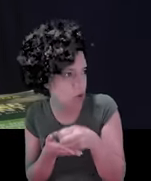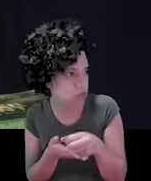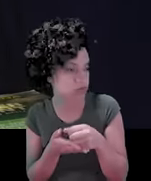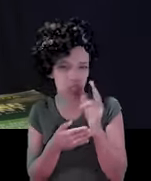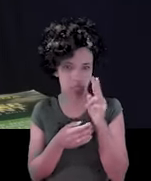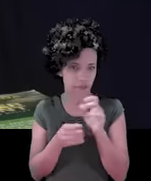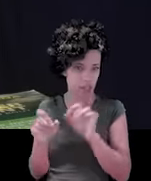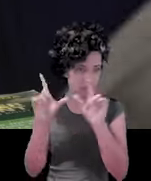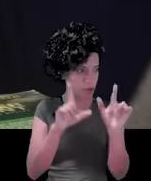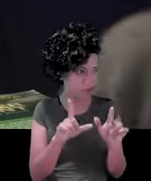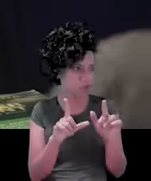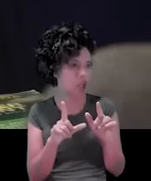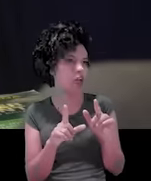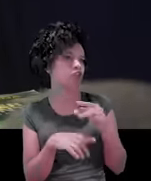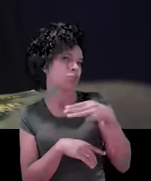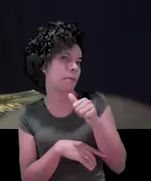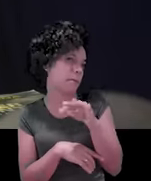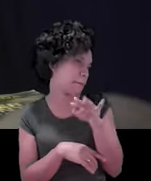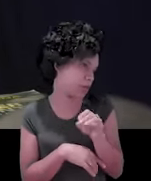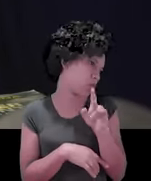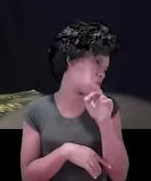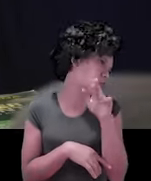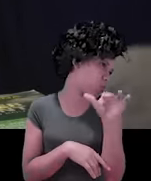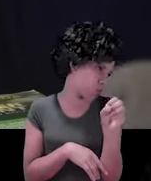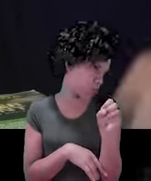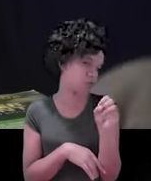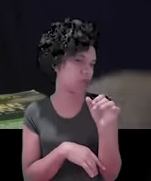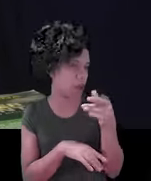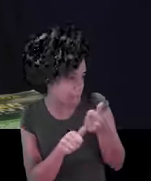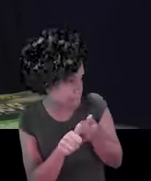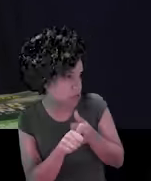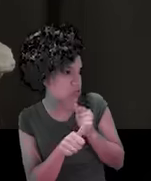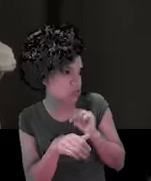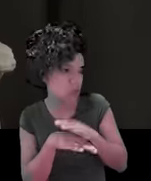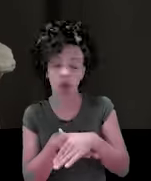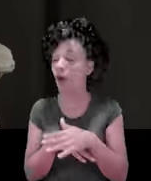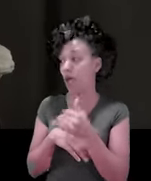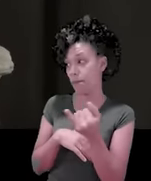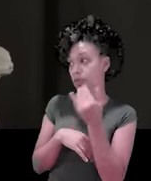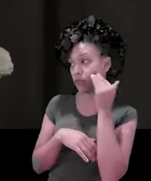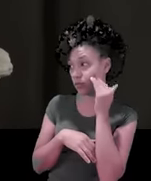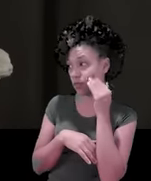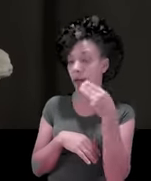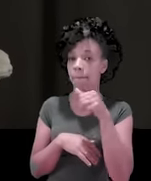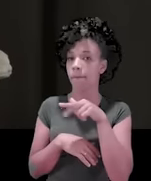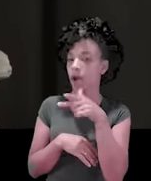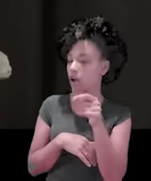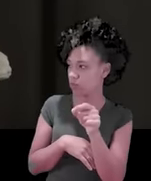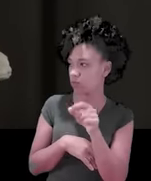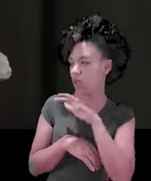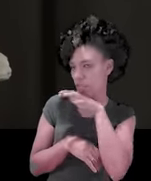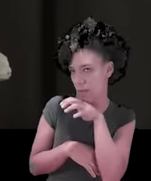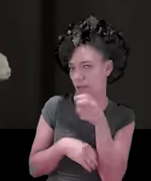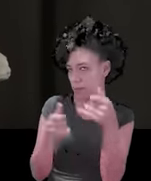você vê essas imagens do Mato Grosso sempre ali perto de inveja de um um próximo de água e tá eu acho que é importante a gente entender que o marcou de fez uma pergunta